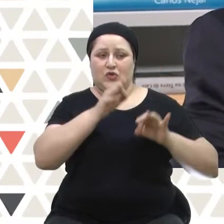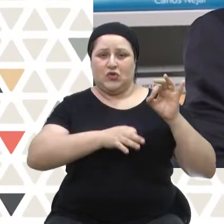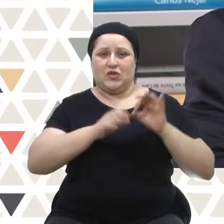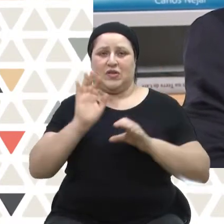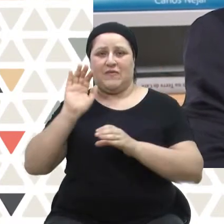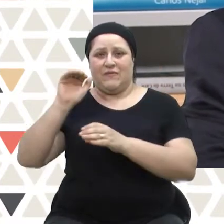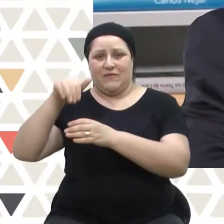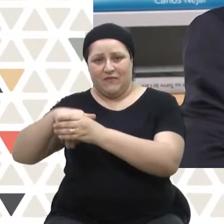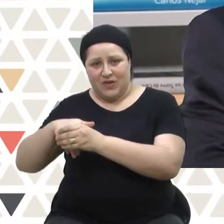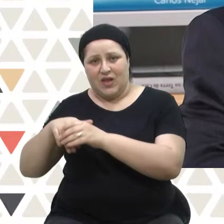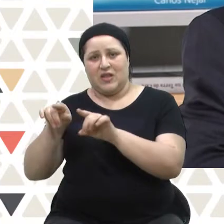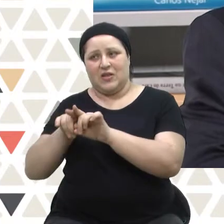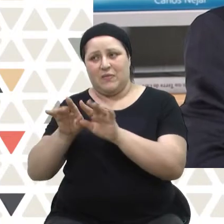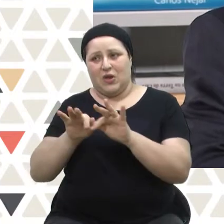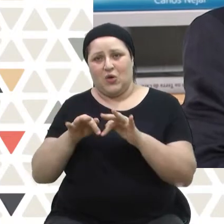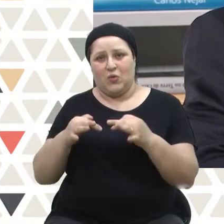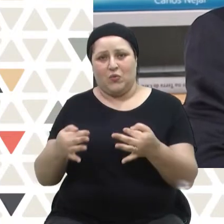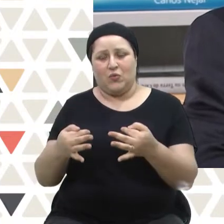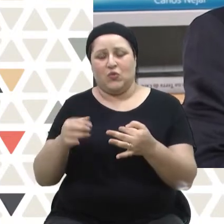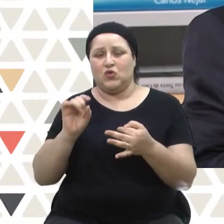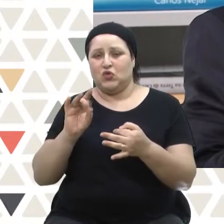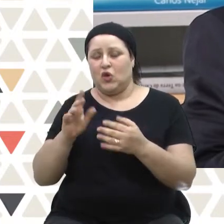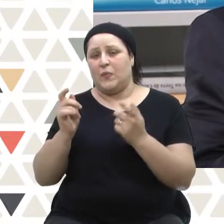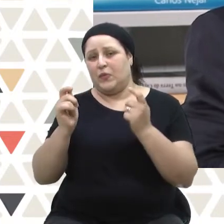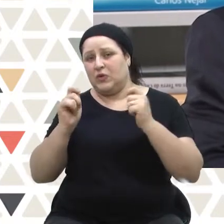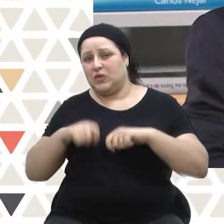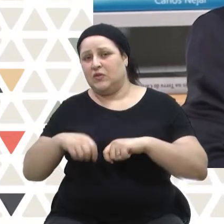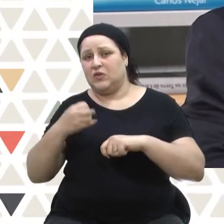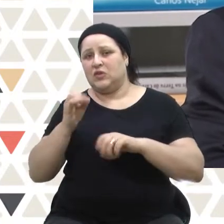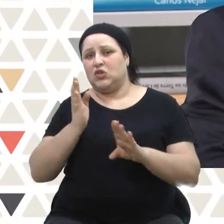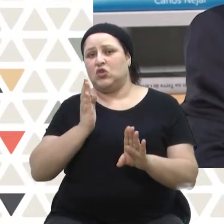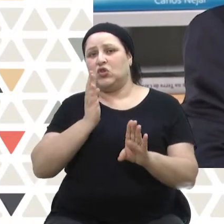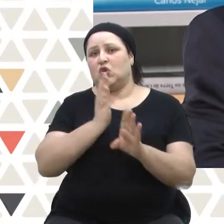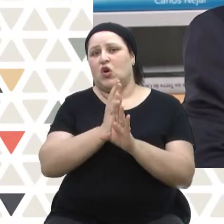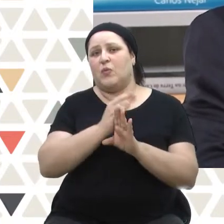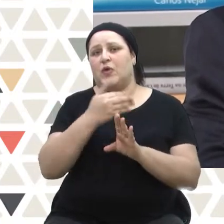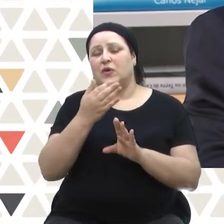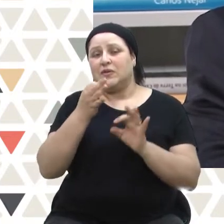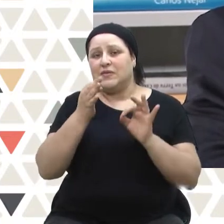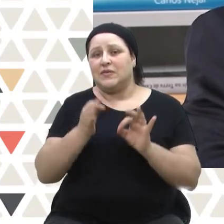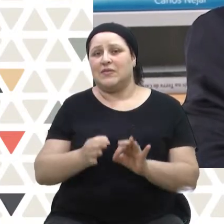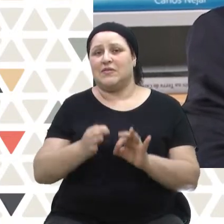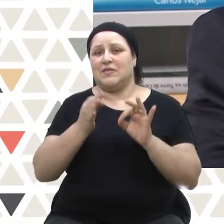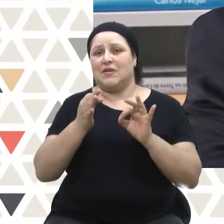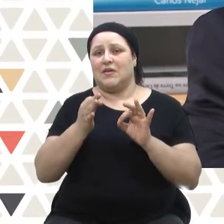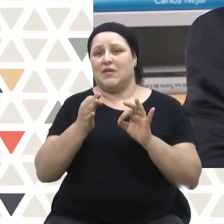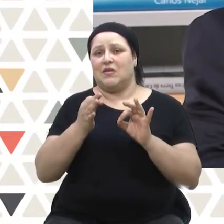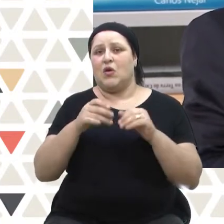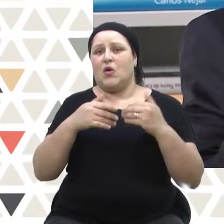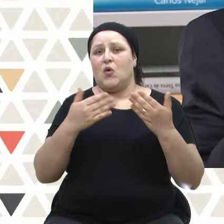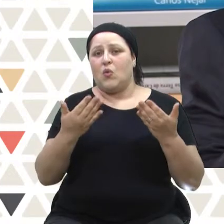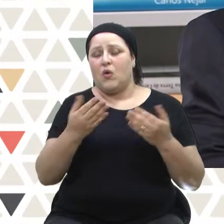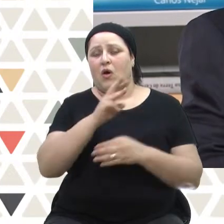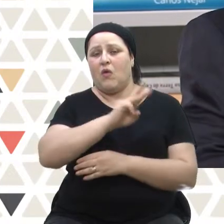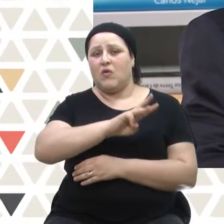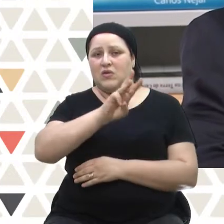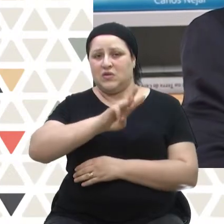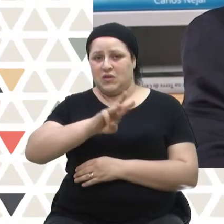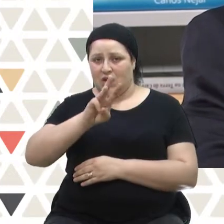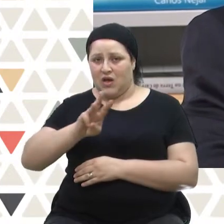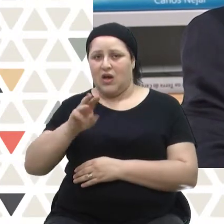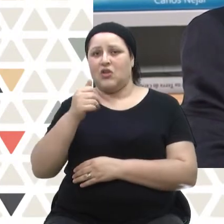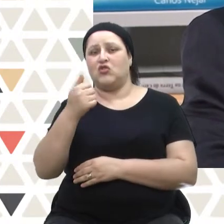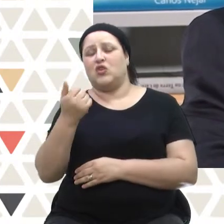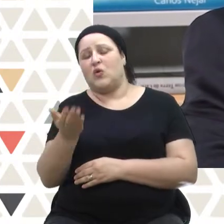endereço daquela página. Qualquer remoção de conteúdo, tanto pela Justiça Eleitoral quanto pela Justiça